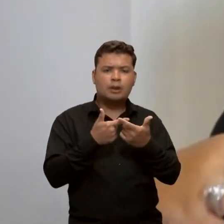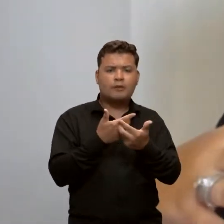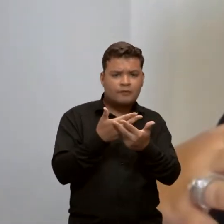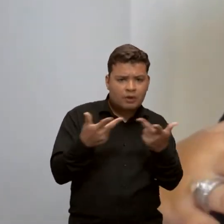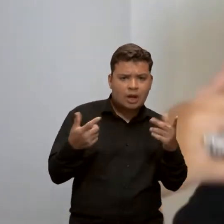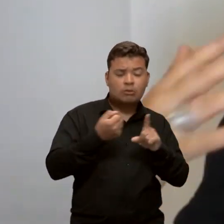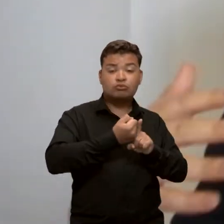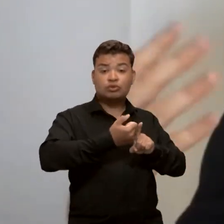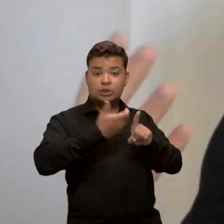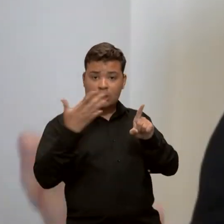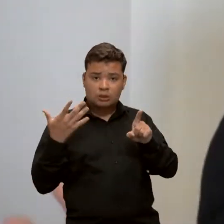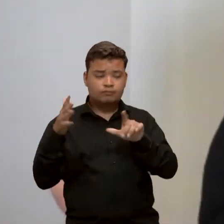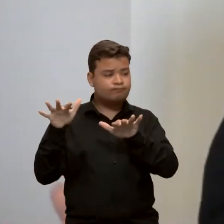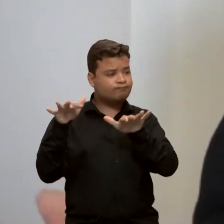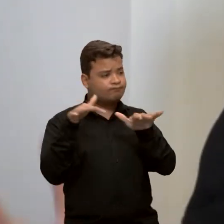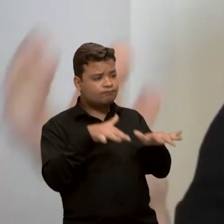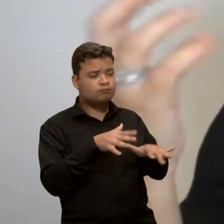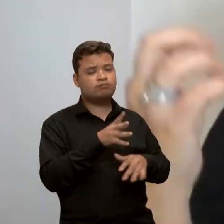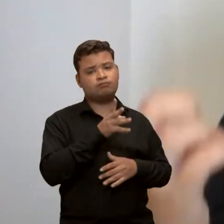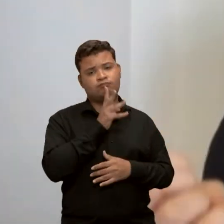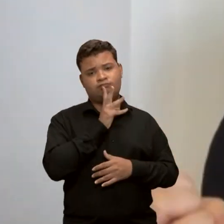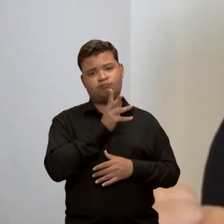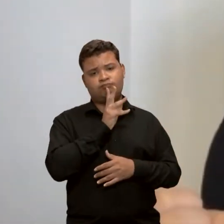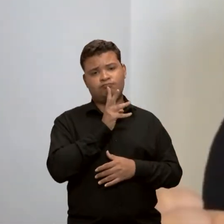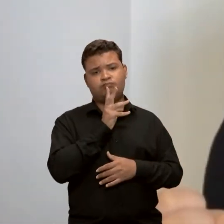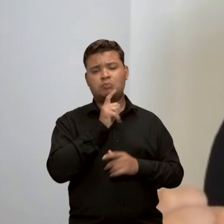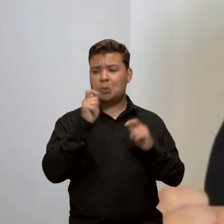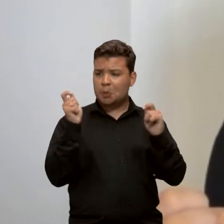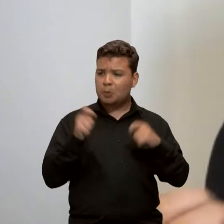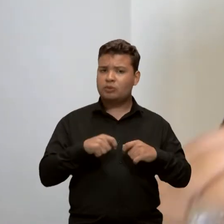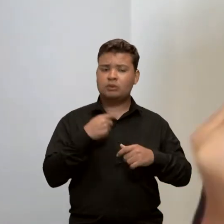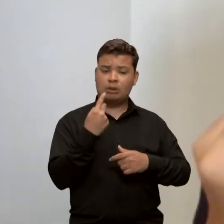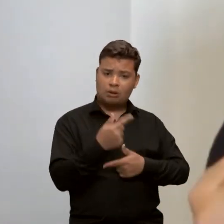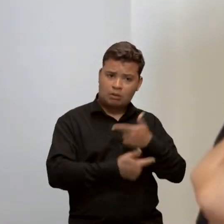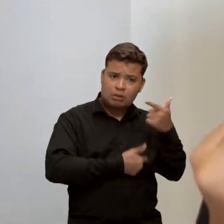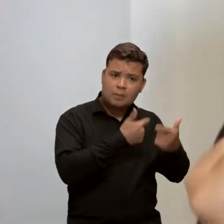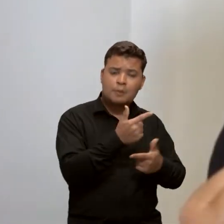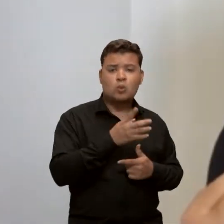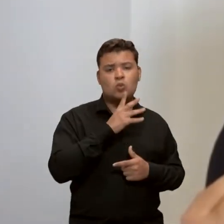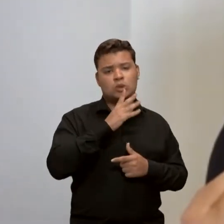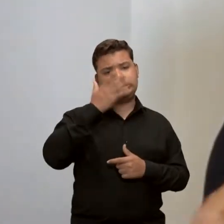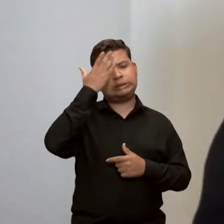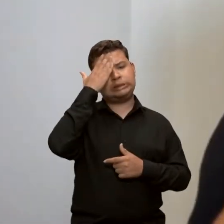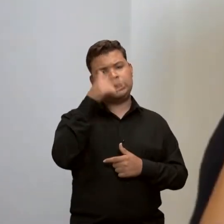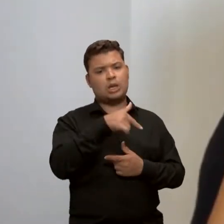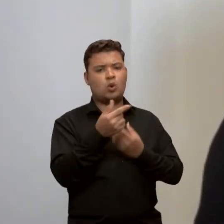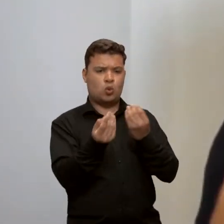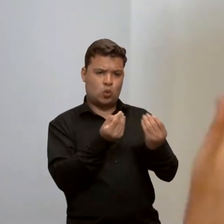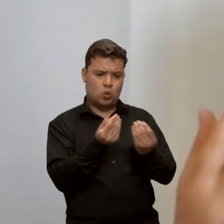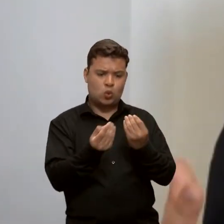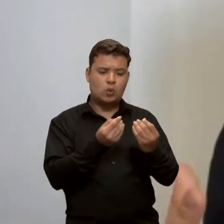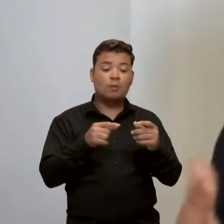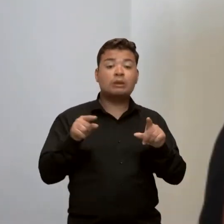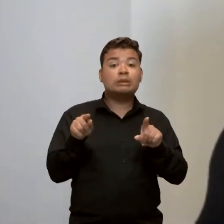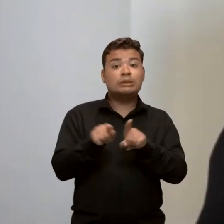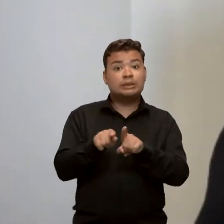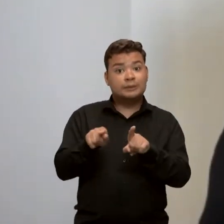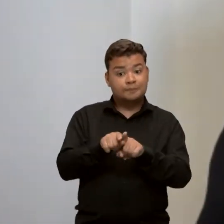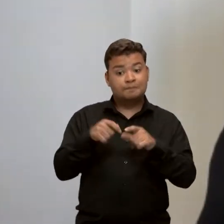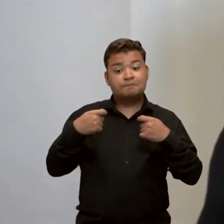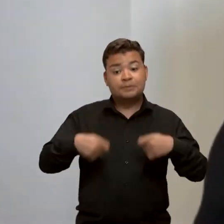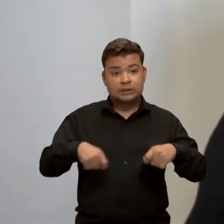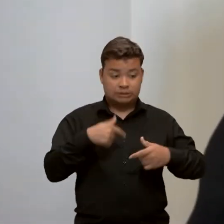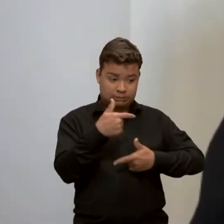extensão, possibilitando que todos e todos conheçam o nosso trabalho e, sobretudo, valorizem o